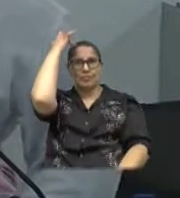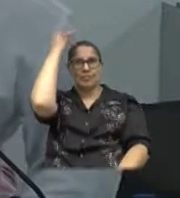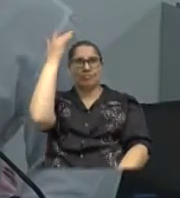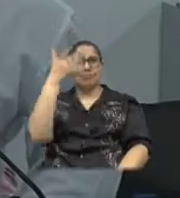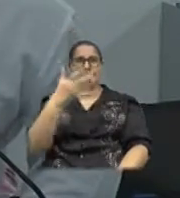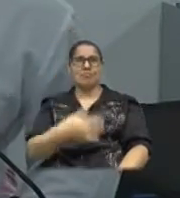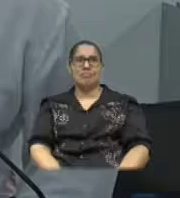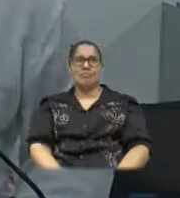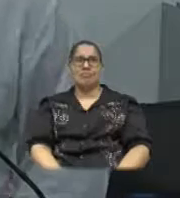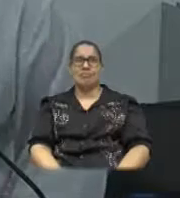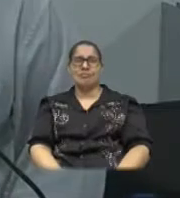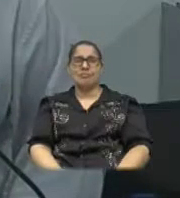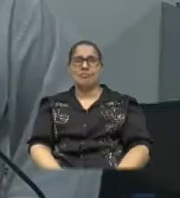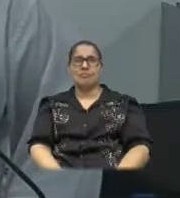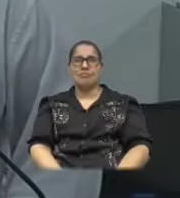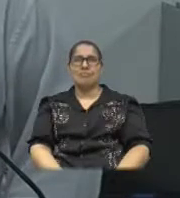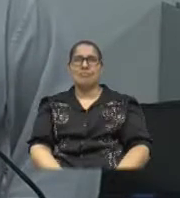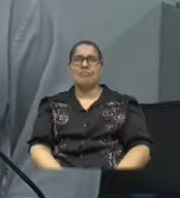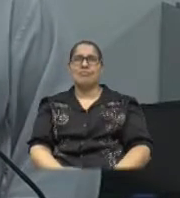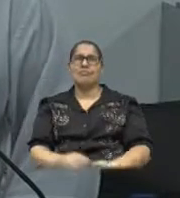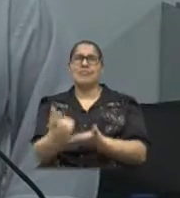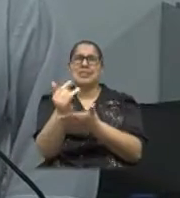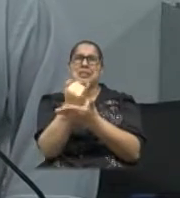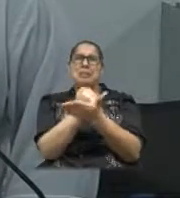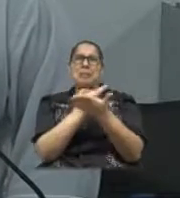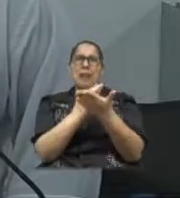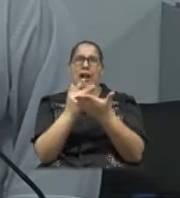a imagem de Maria fumando.